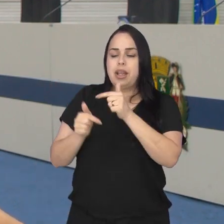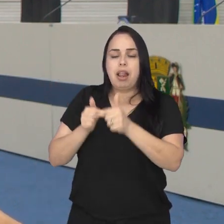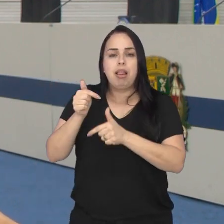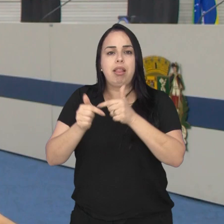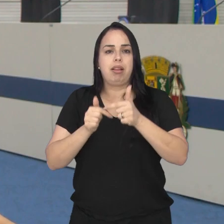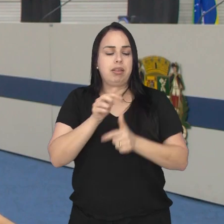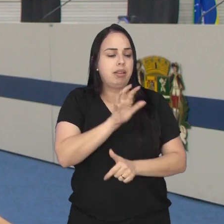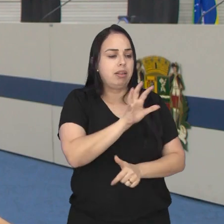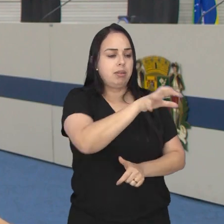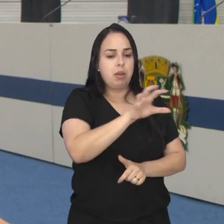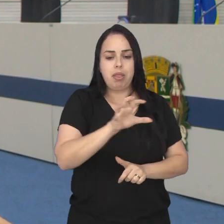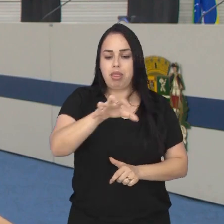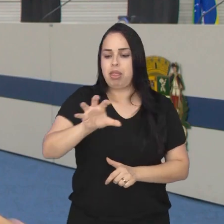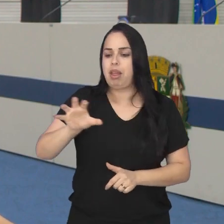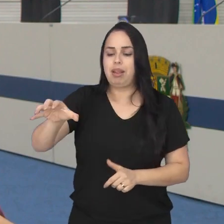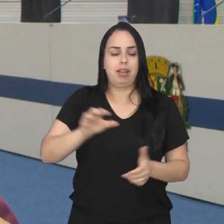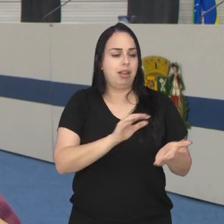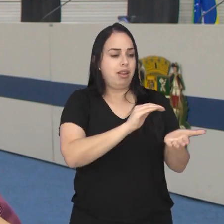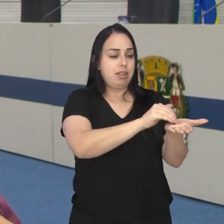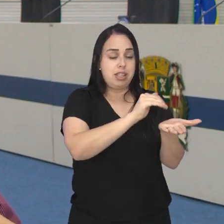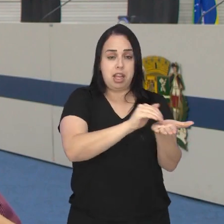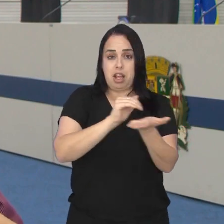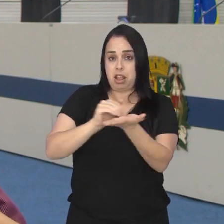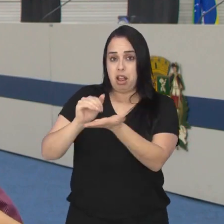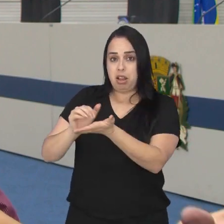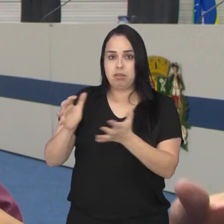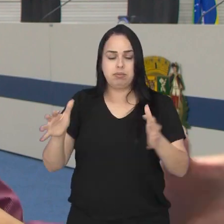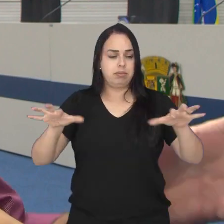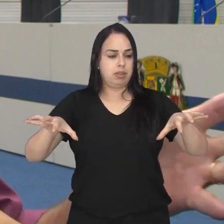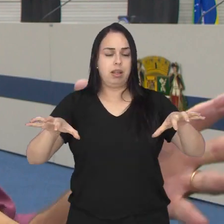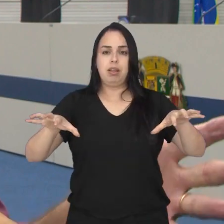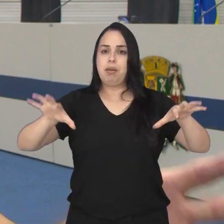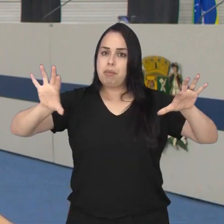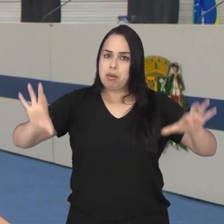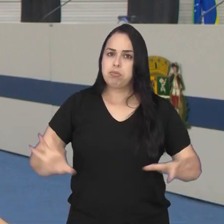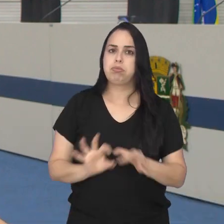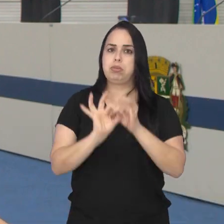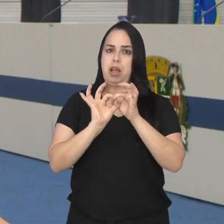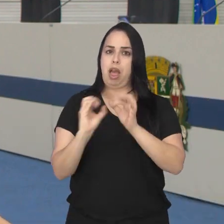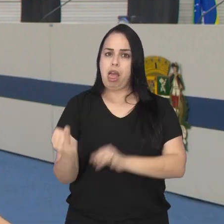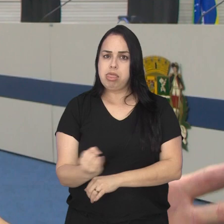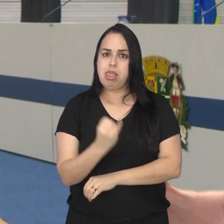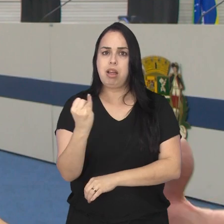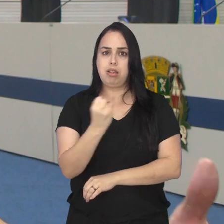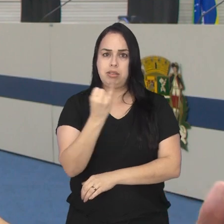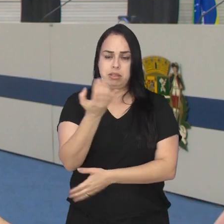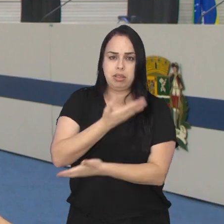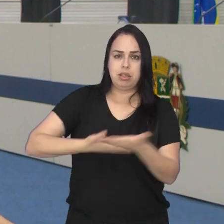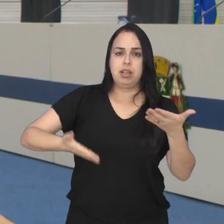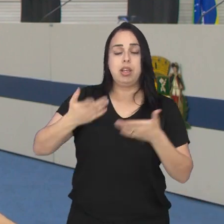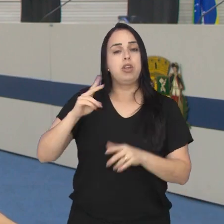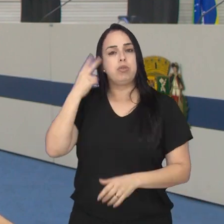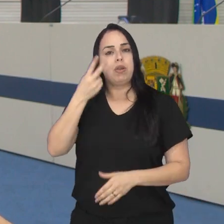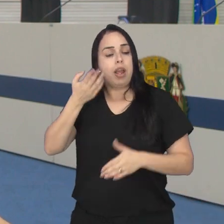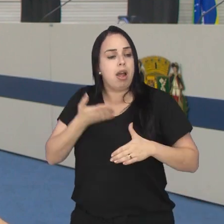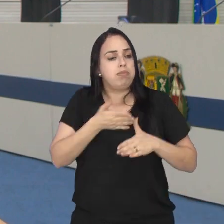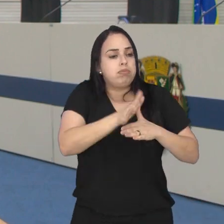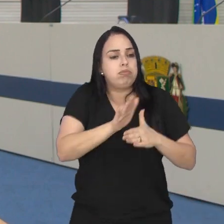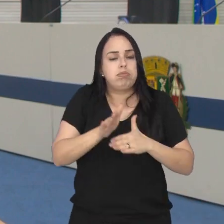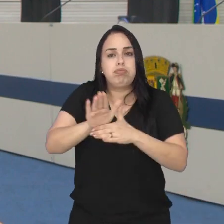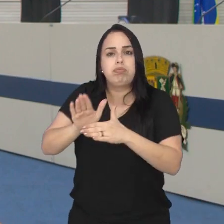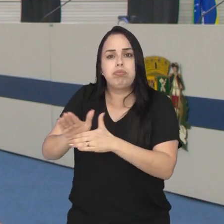é um trabalho intercessoritaria e assim eles são fundamentais na intercessão dessa